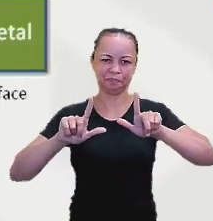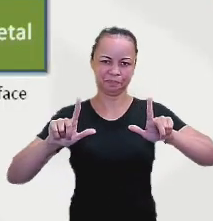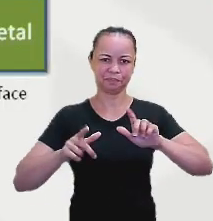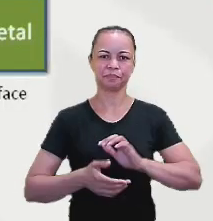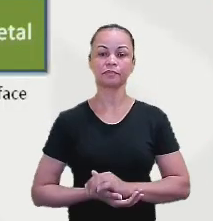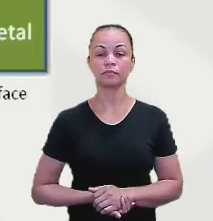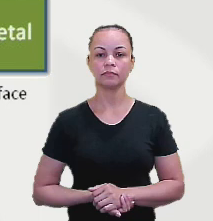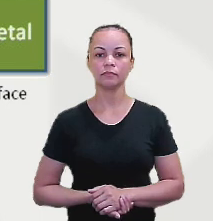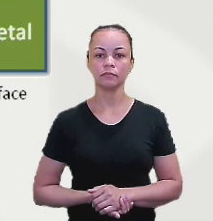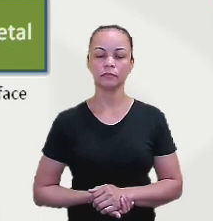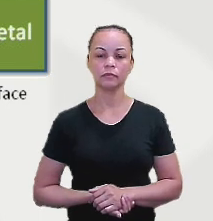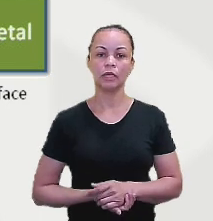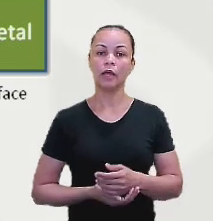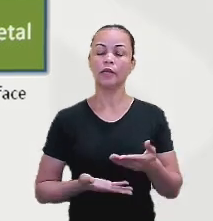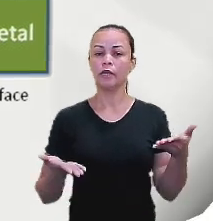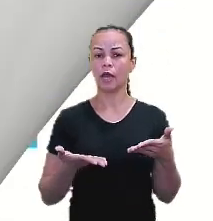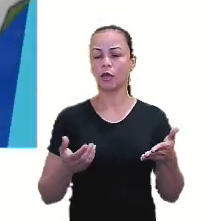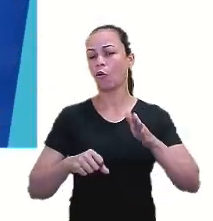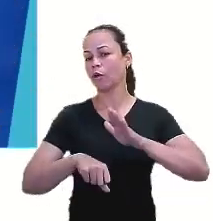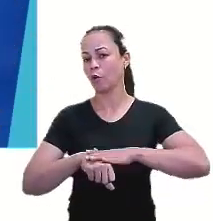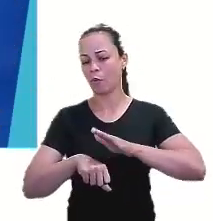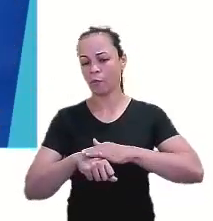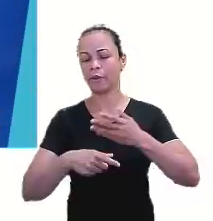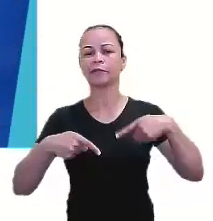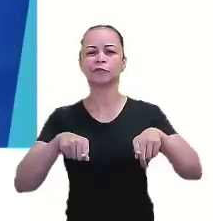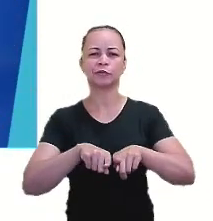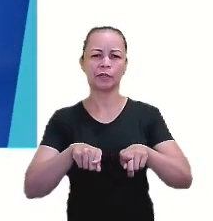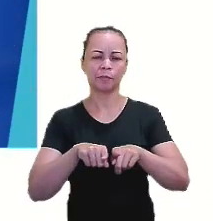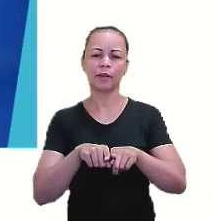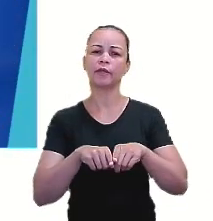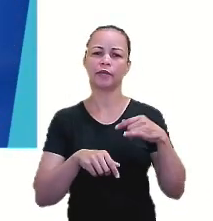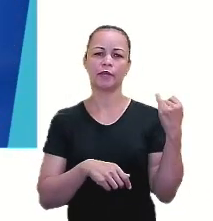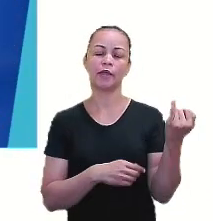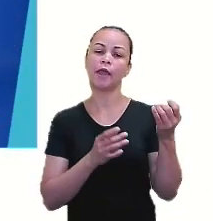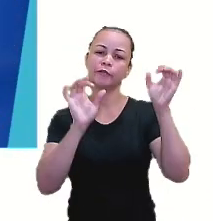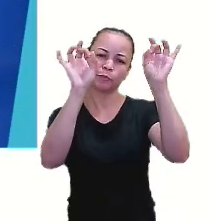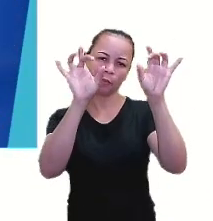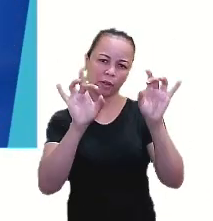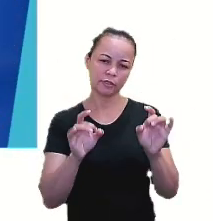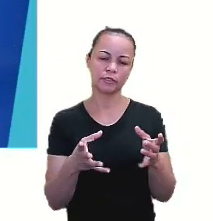E aí a gente vai para aquele momento que eu acho que é muito mega power especial, que é o momento,